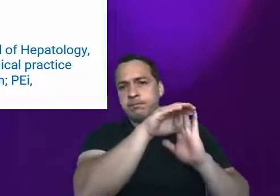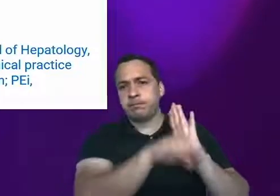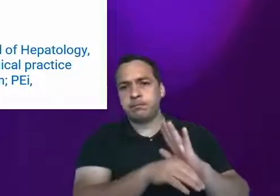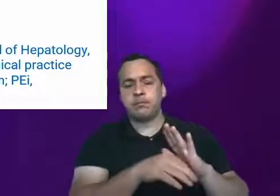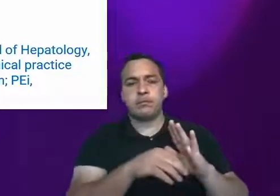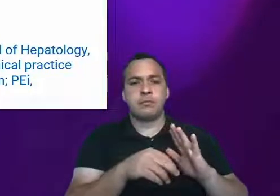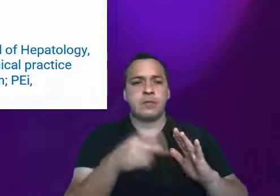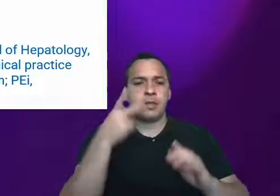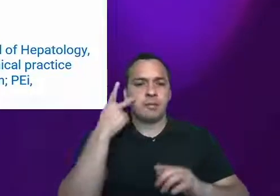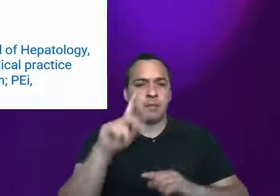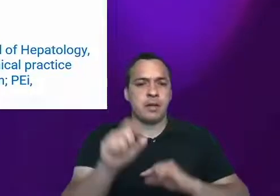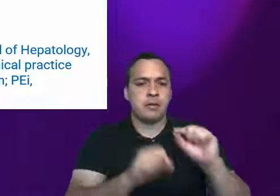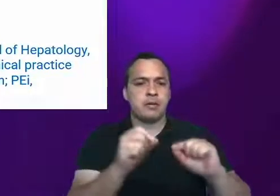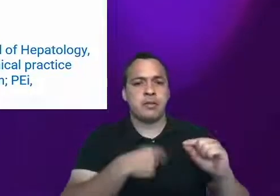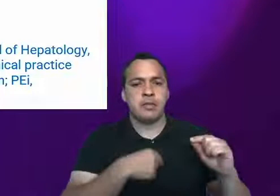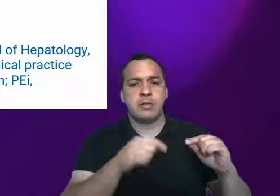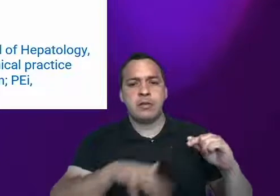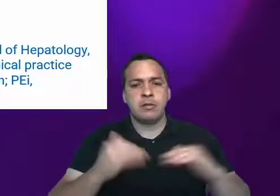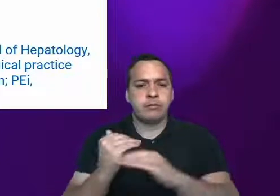Massapé.